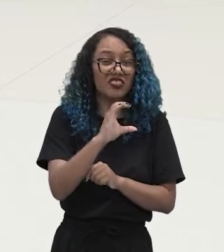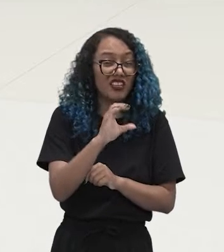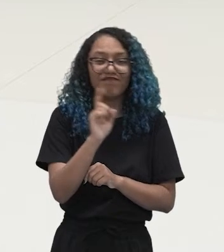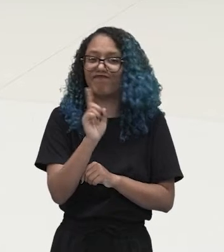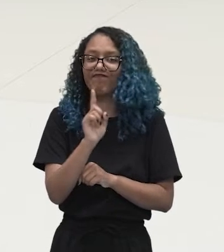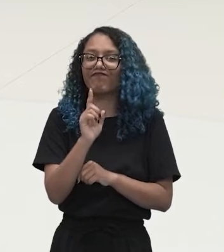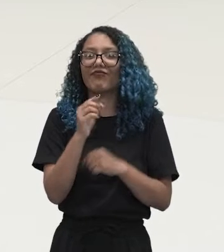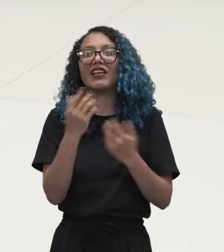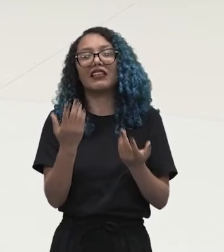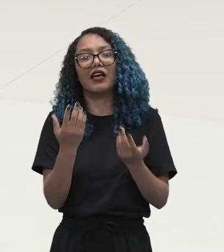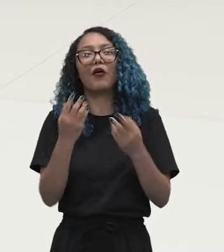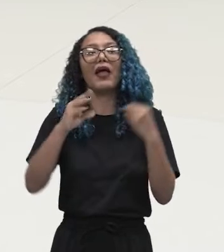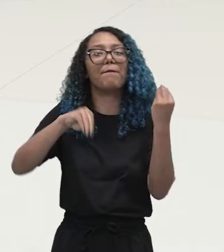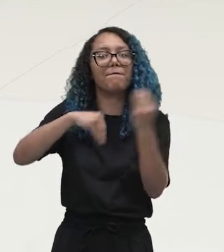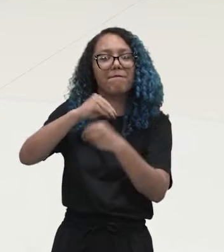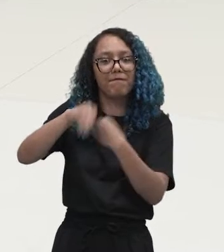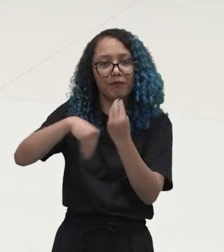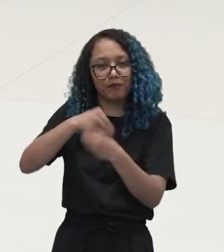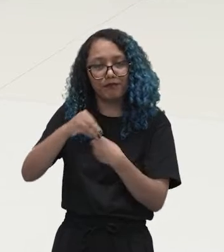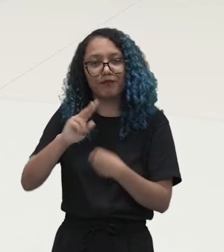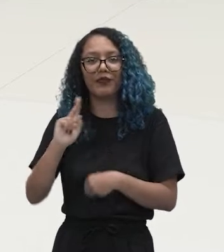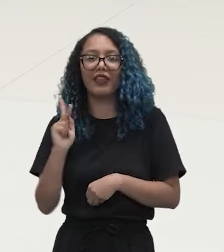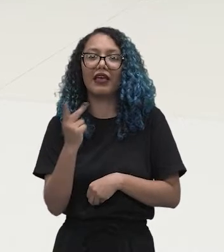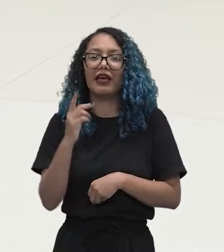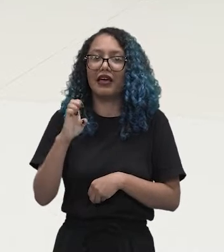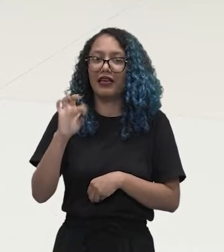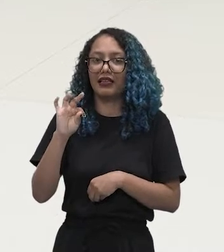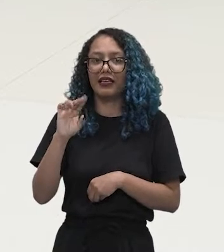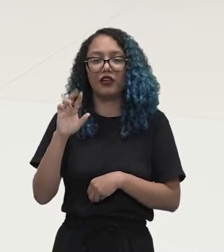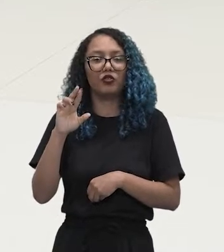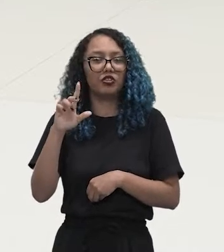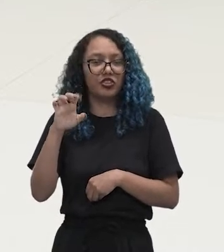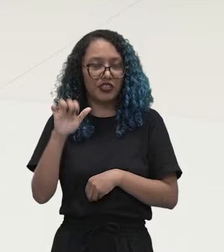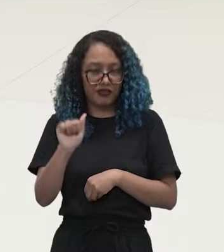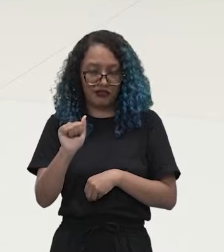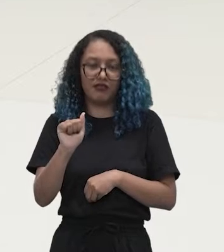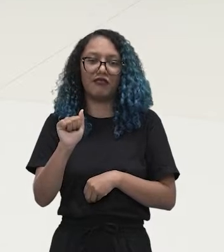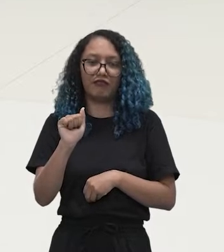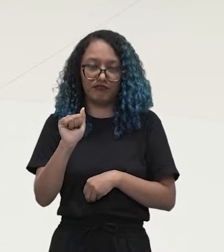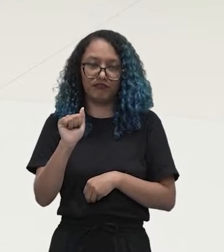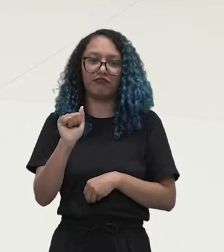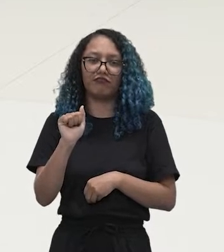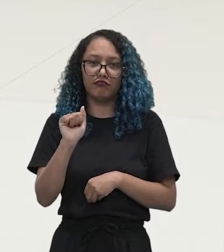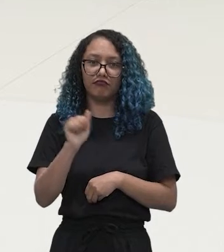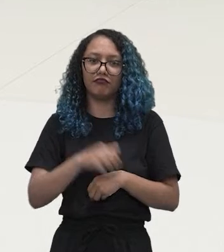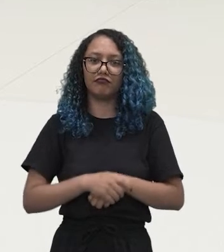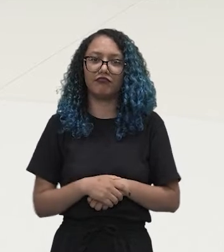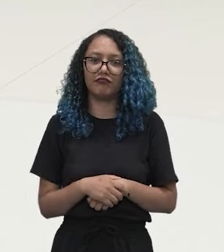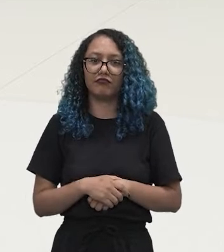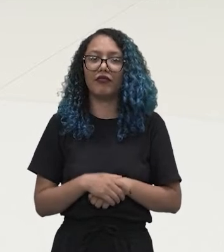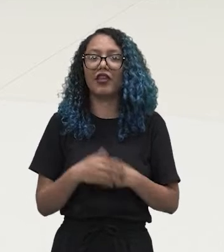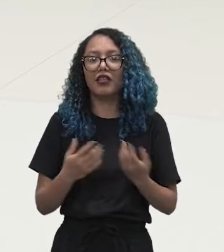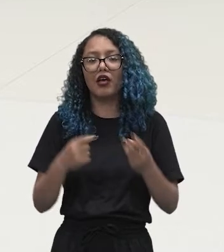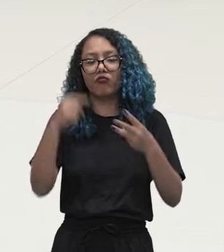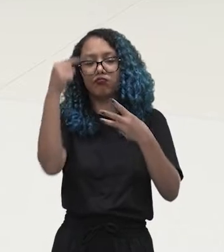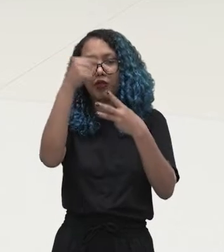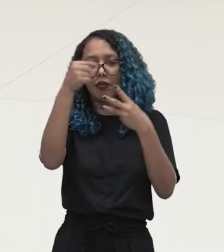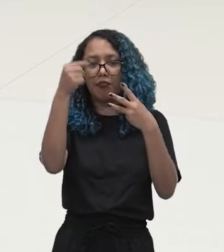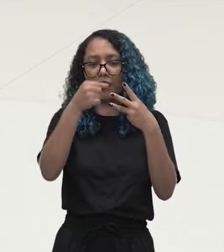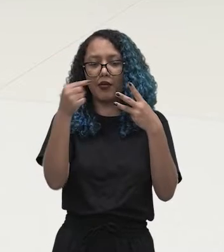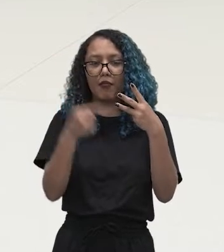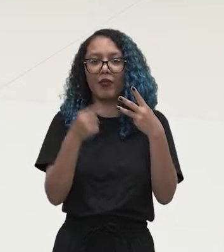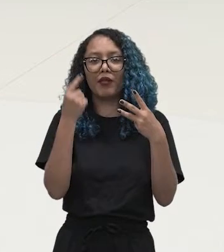cadeia heterogênea. Então, são essas as classificações, quanto à disposição dos átomos, quanto ao tipo de ligação e quanto